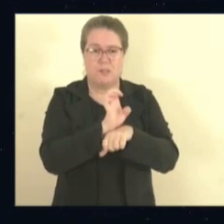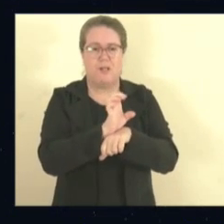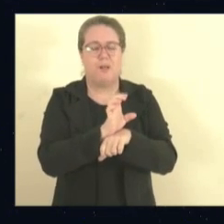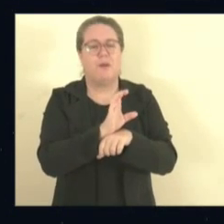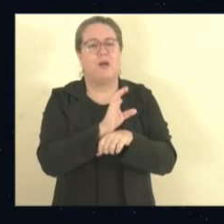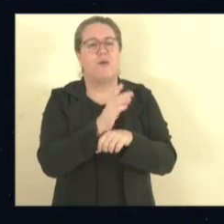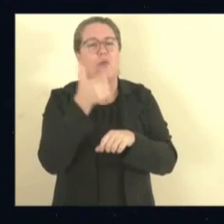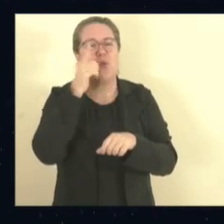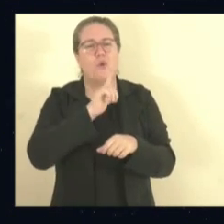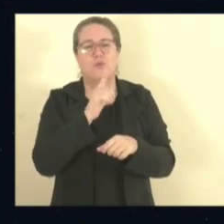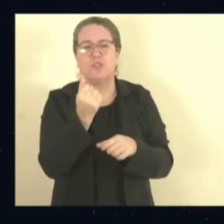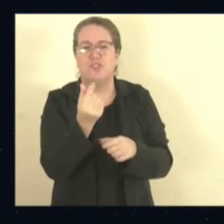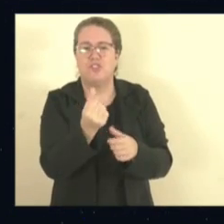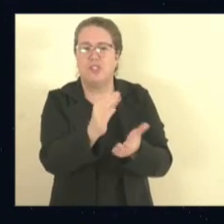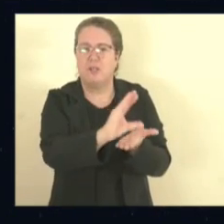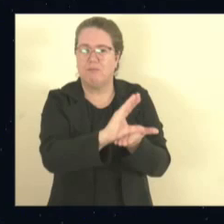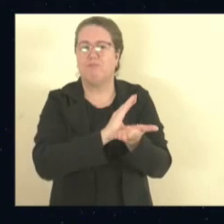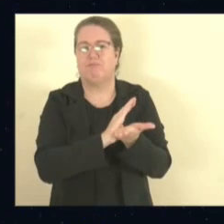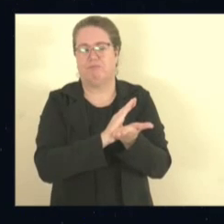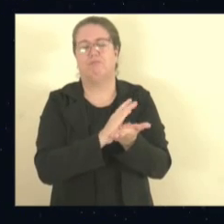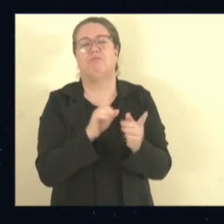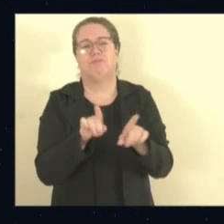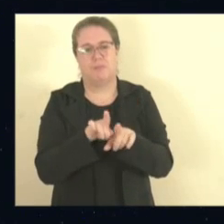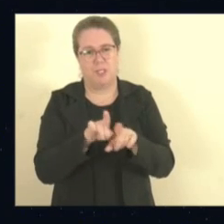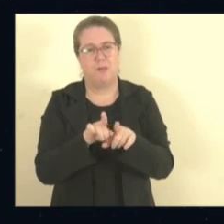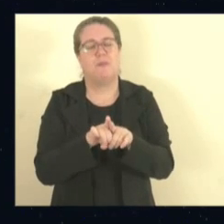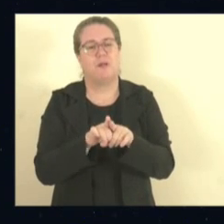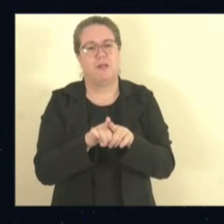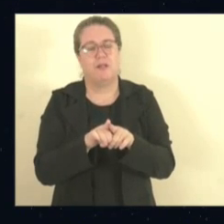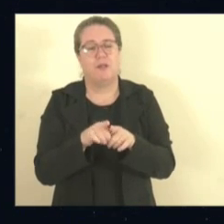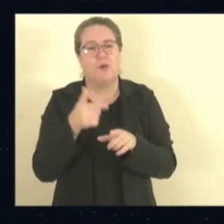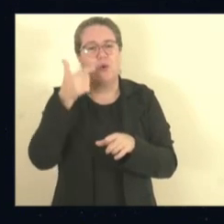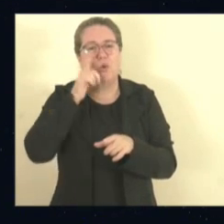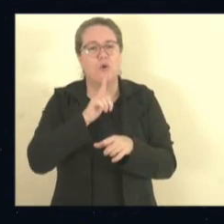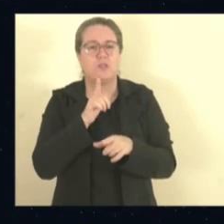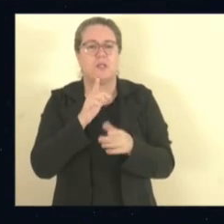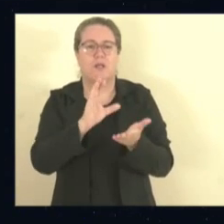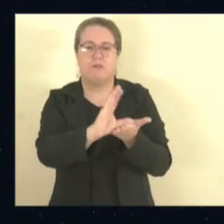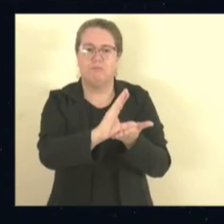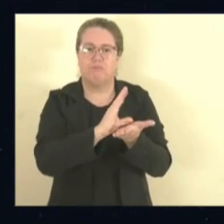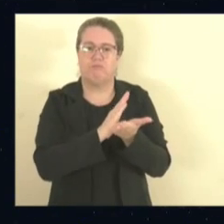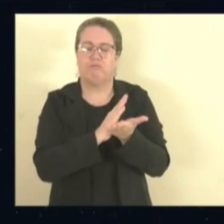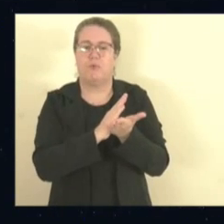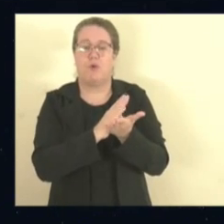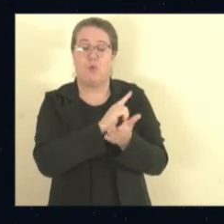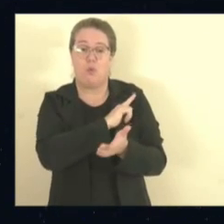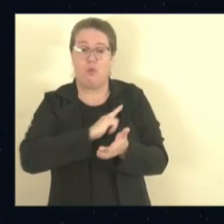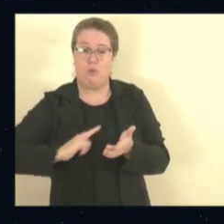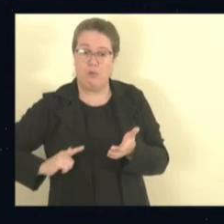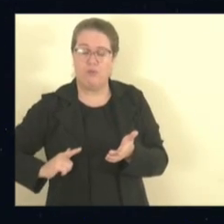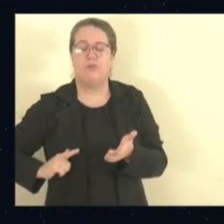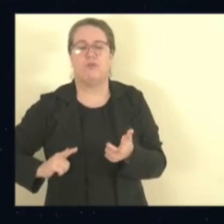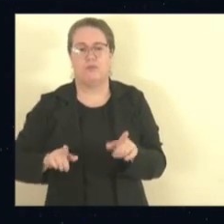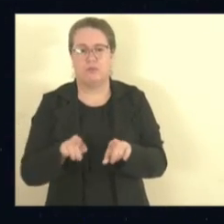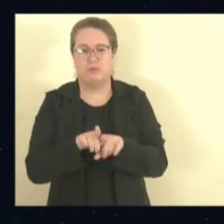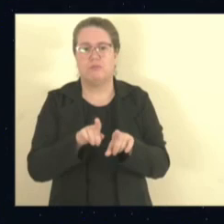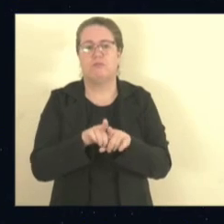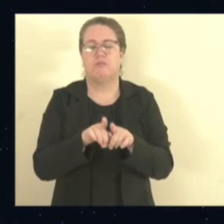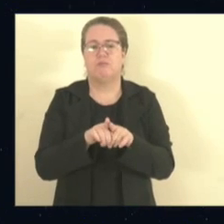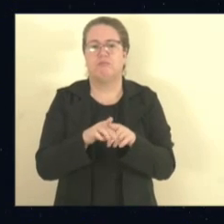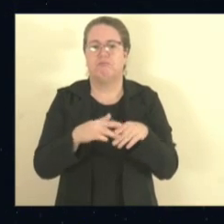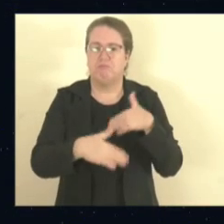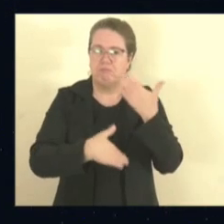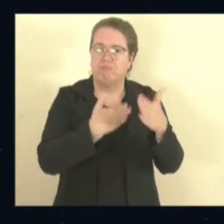Estado recebe mais investimento, a gente também aumenta a arrecadação do governo do Estado, aonde proporciona aí